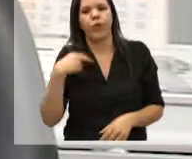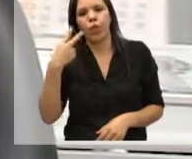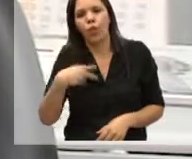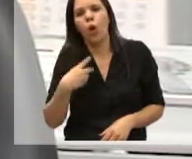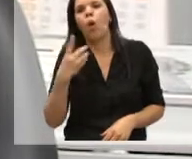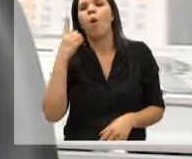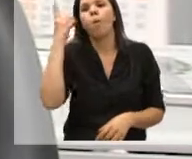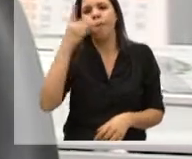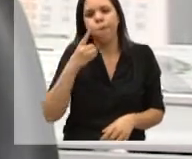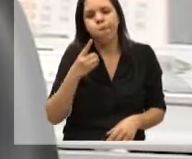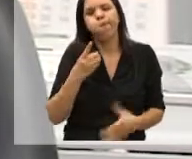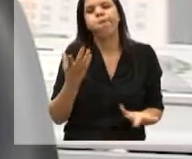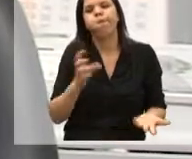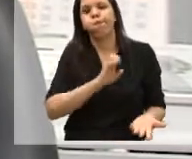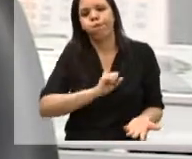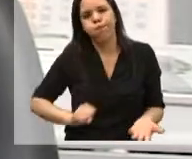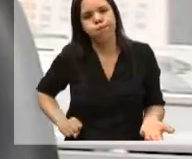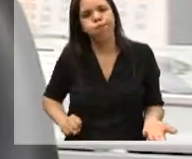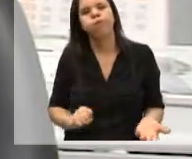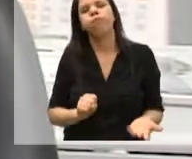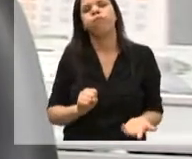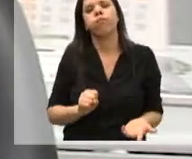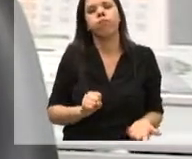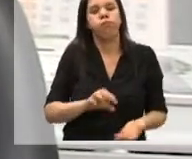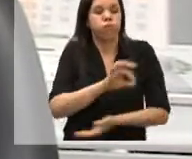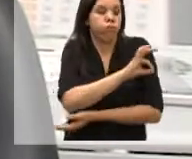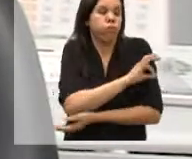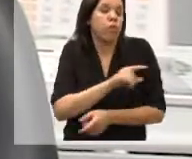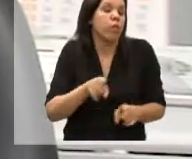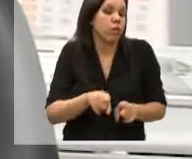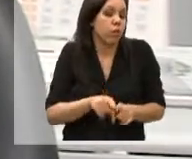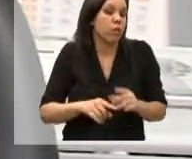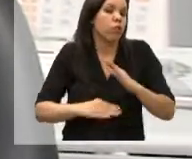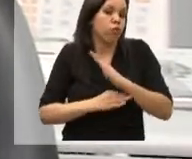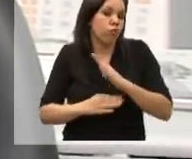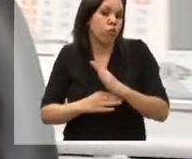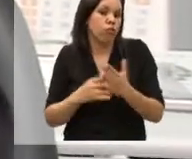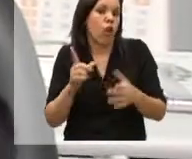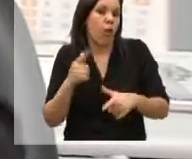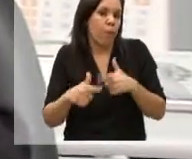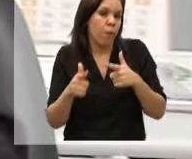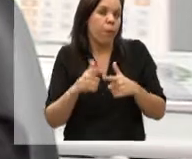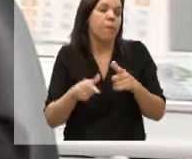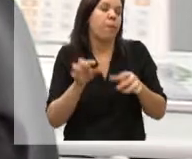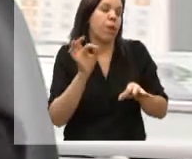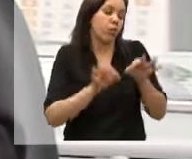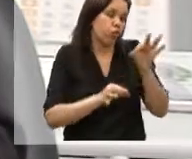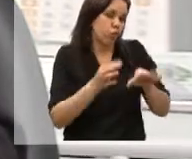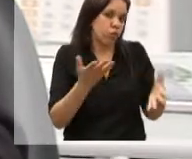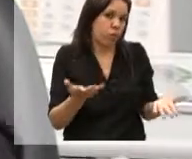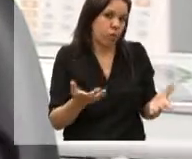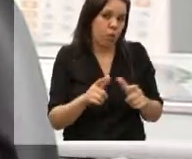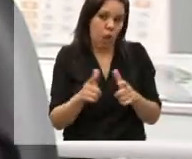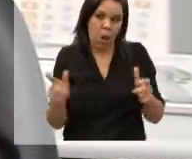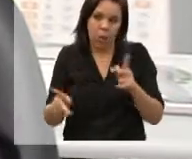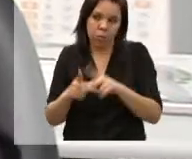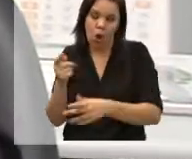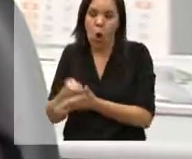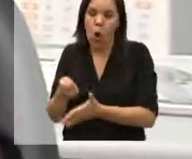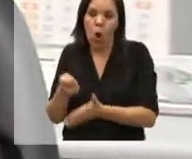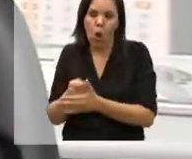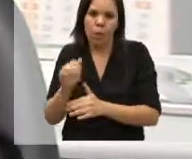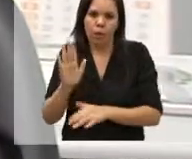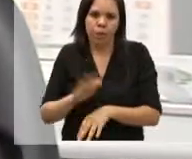não. É um problema da prefeitura, é um problema do legislativo e é um problema também do judiciário. Eu vejo que cada vez mais as pessoas estão cobrando